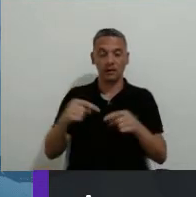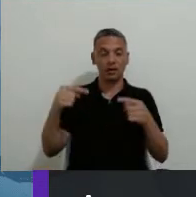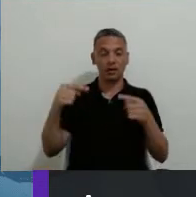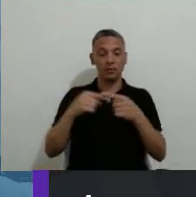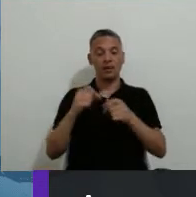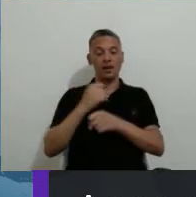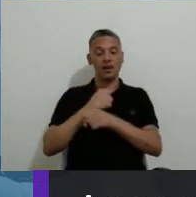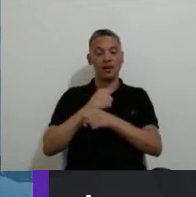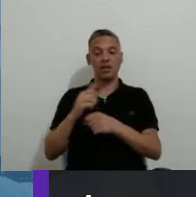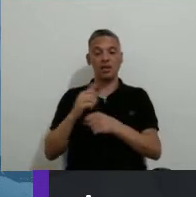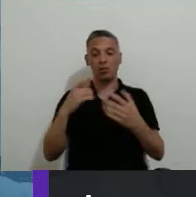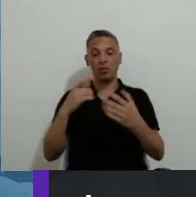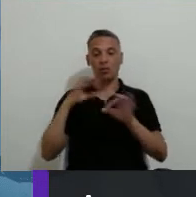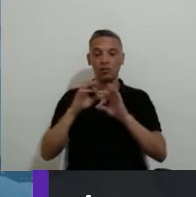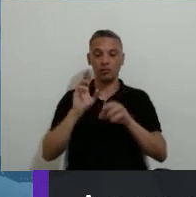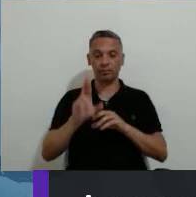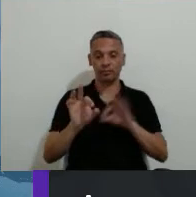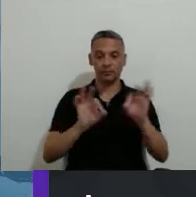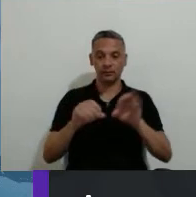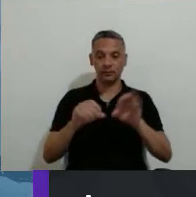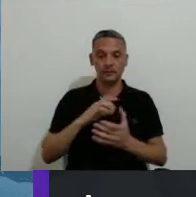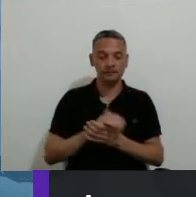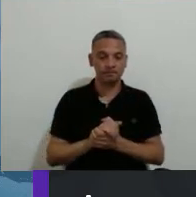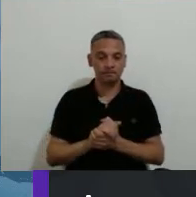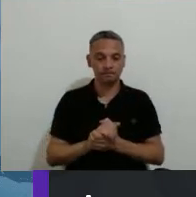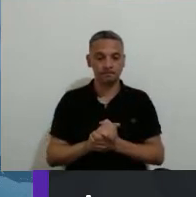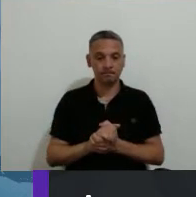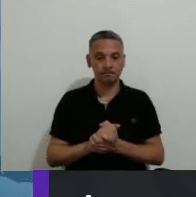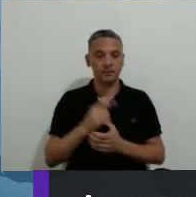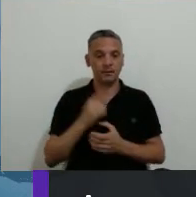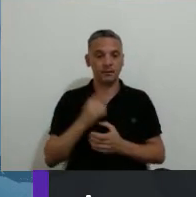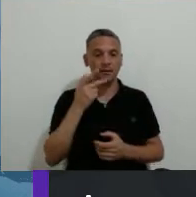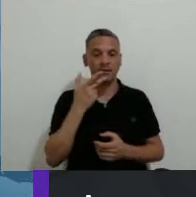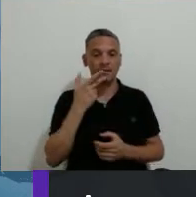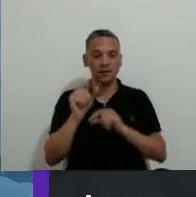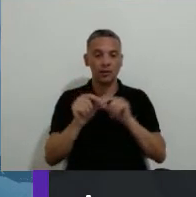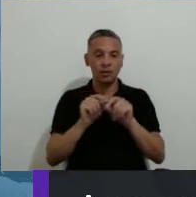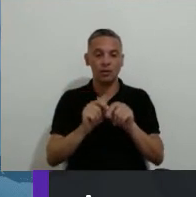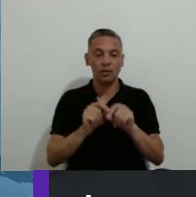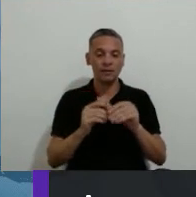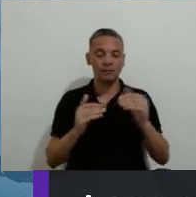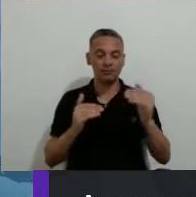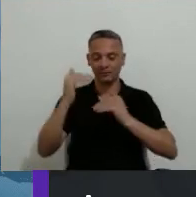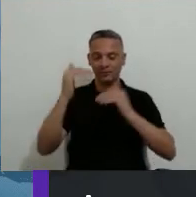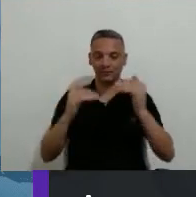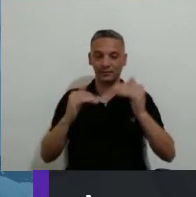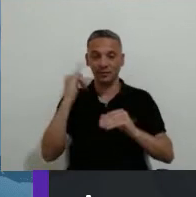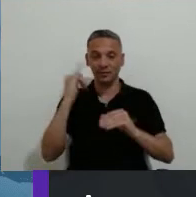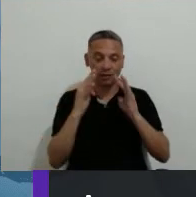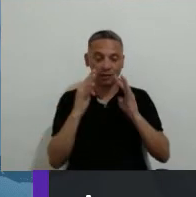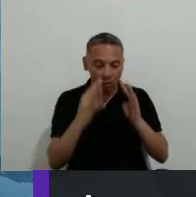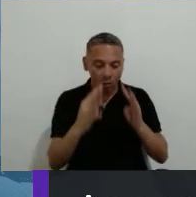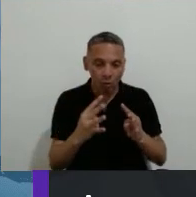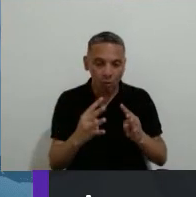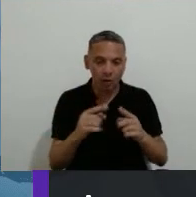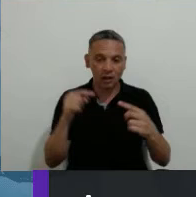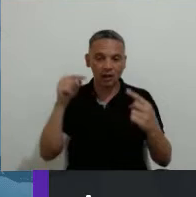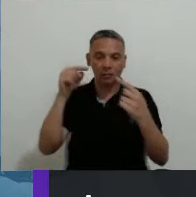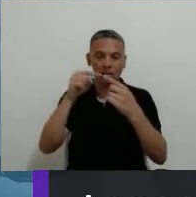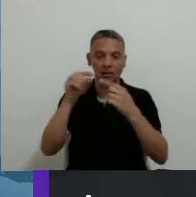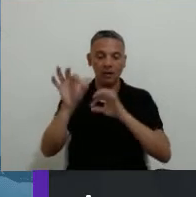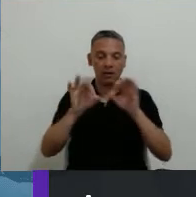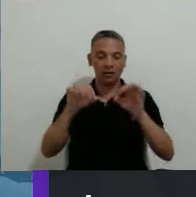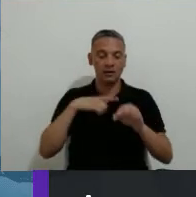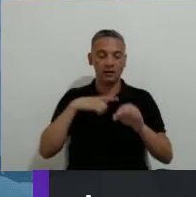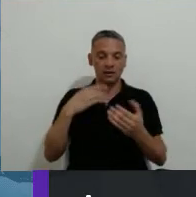recente desse indicador. Nós falamos muito aqui sobre as desagregações e a importância de olhar para além dessas médias, né? O